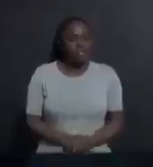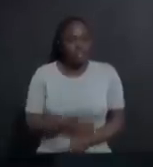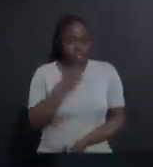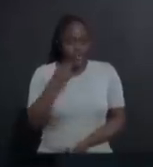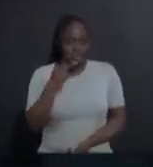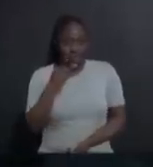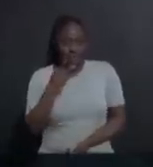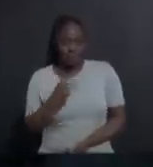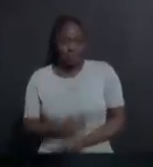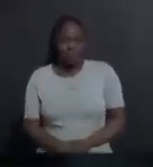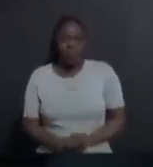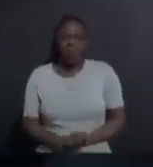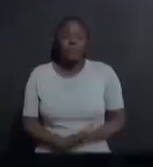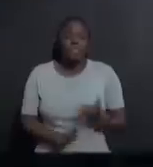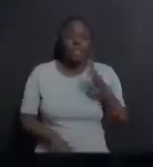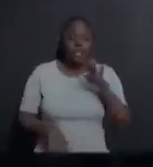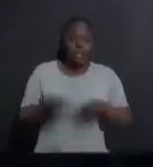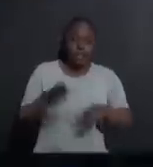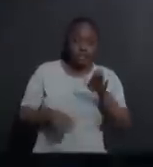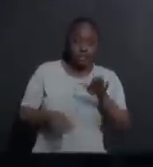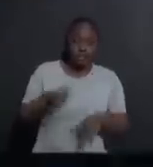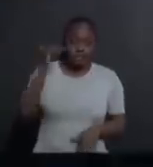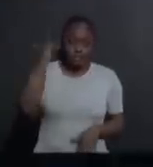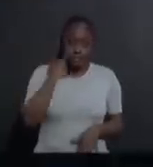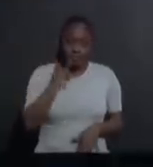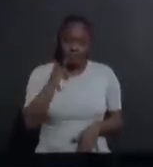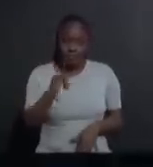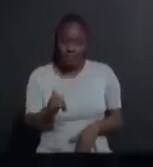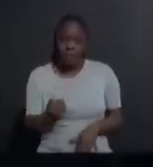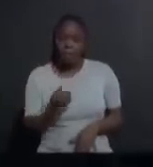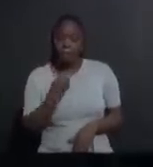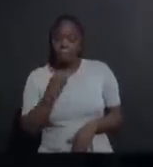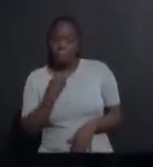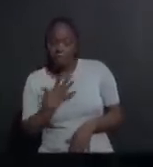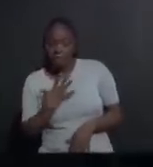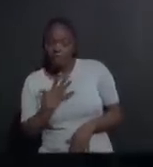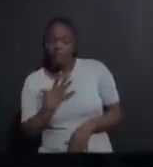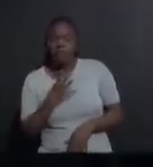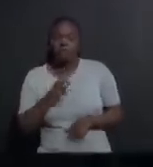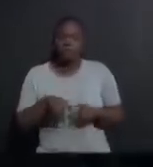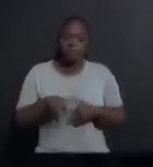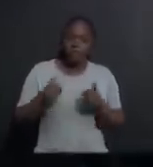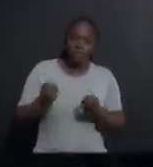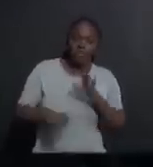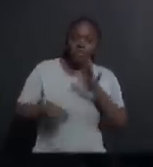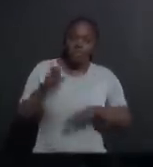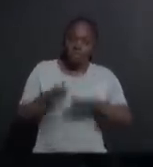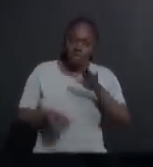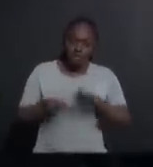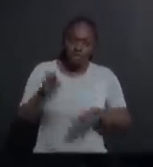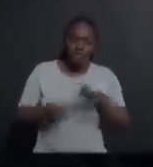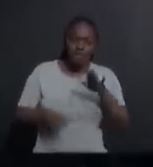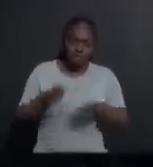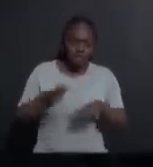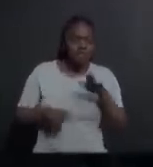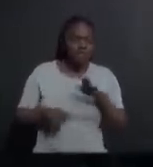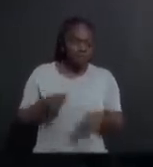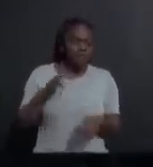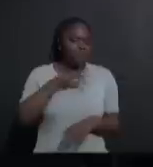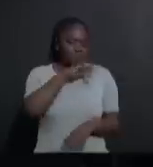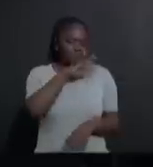falar. Tem hora que a palavra profética é bem recebida. Tem hora que você ouve uns pipocos de tiro. Pá, pá.